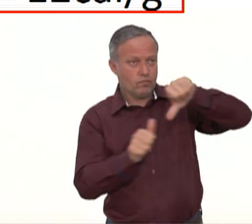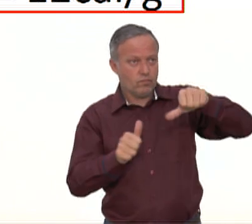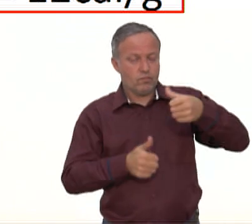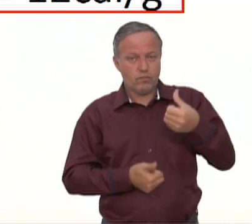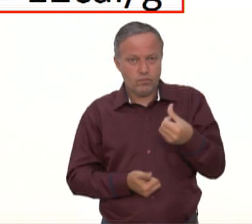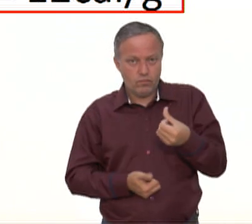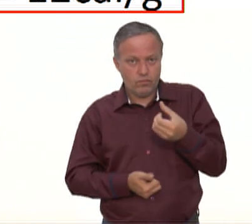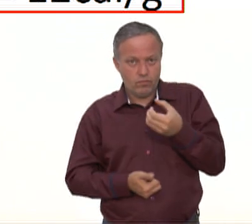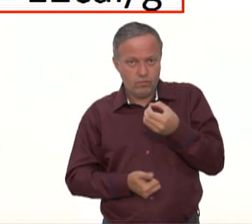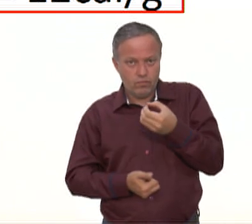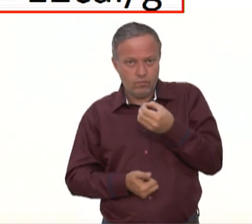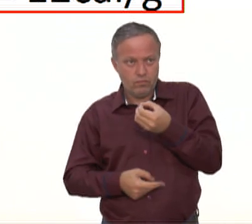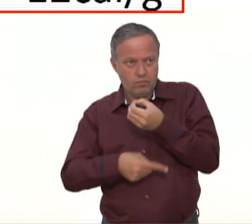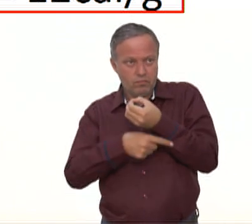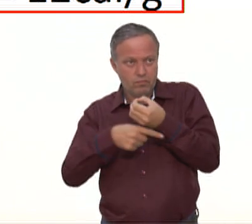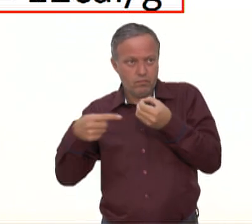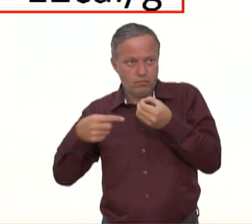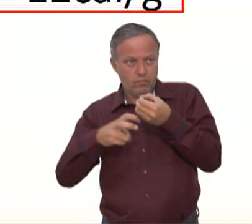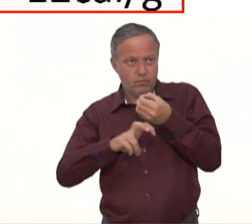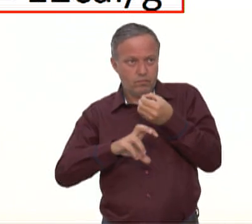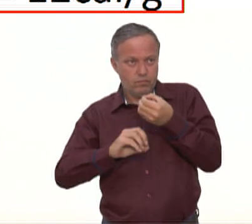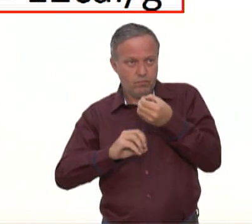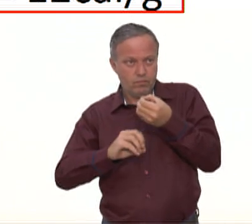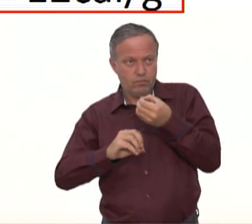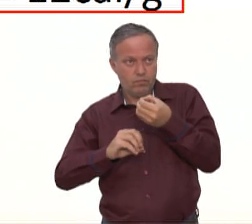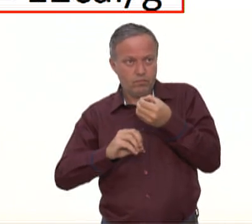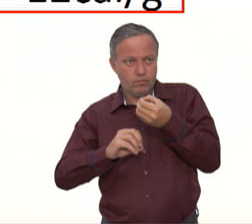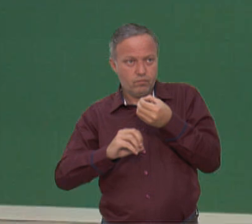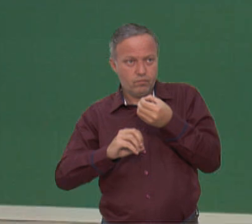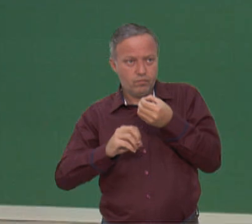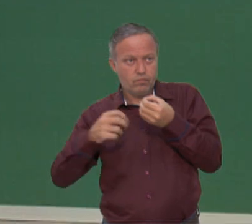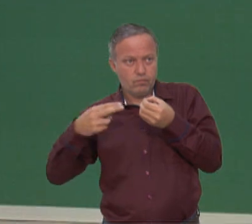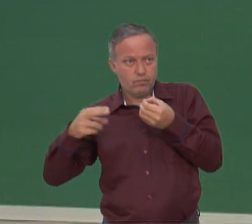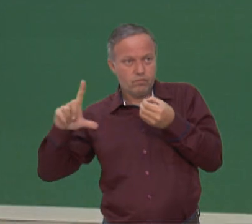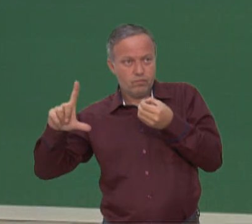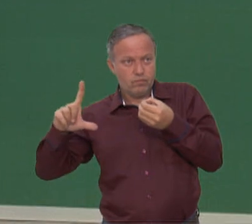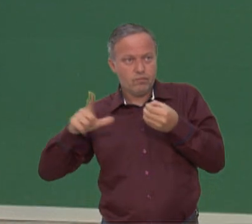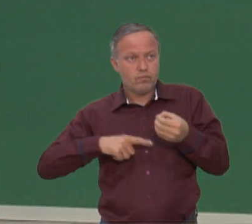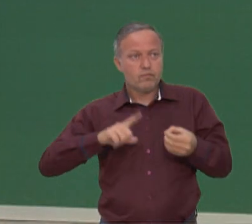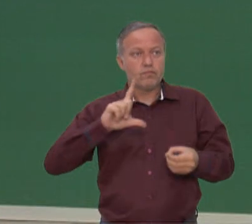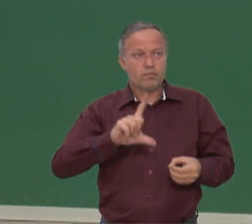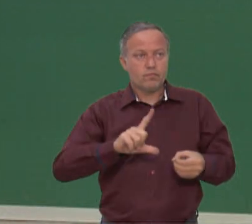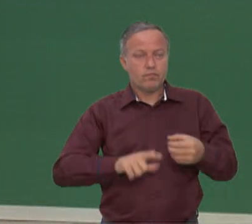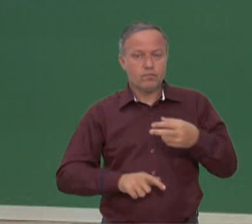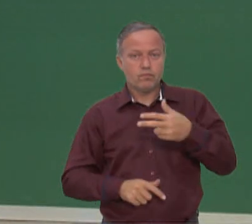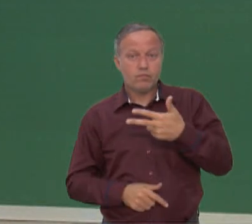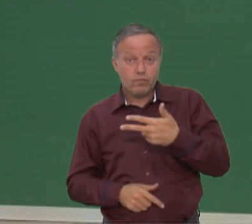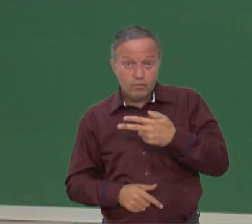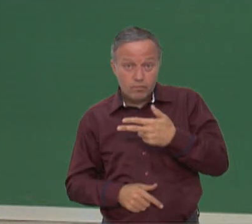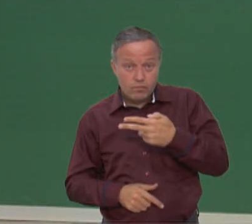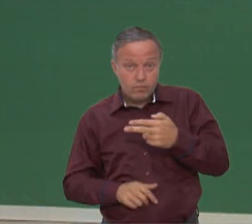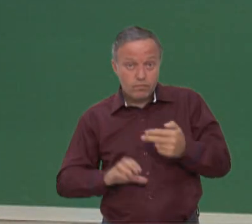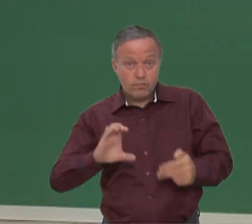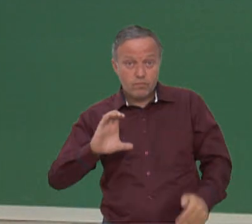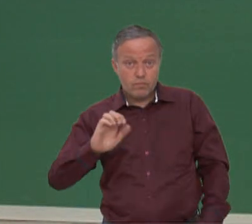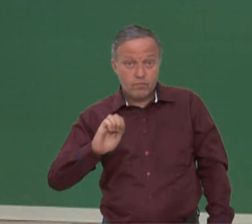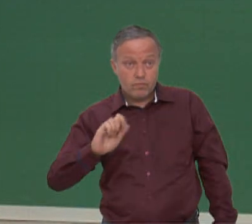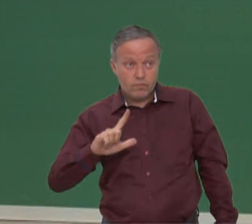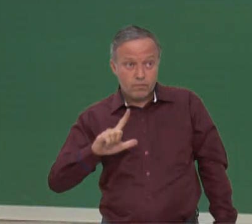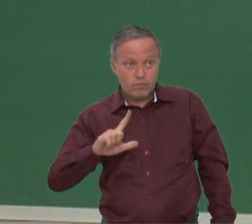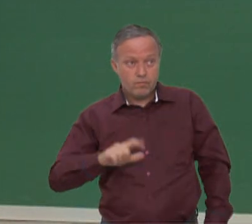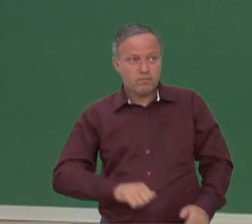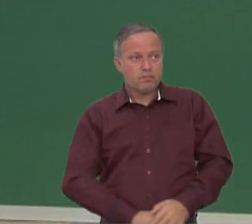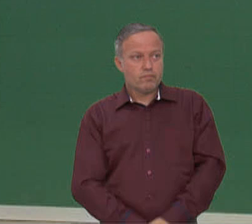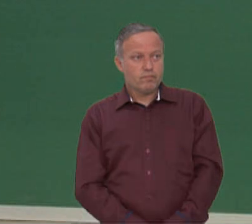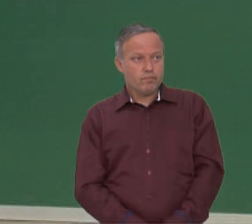calor latente dessa substância ali é igual a 12 calorias por grama, ok? Bom, prezados estudantes que temos